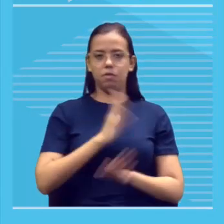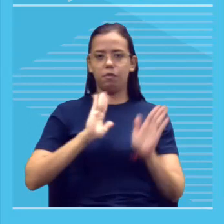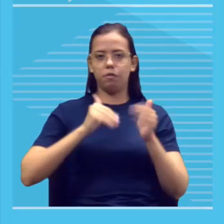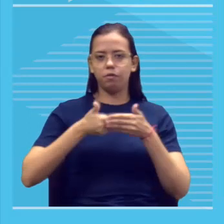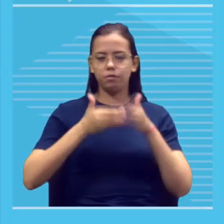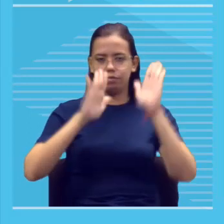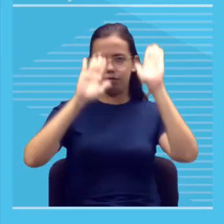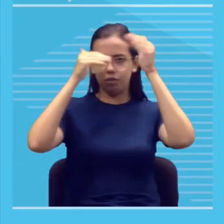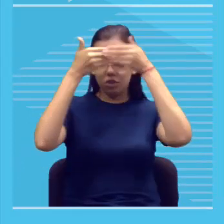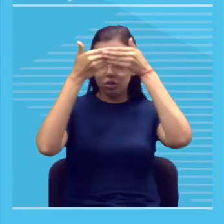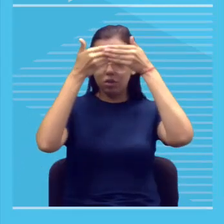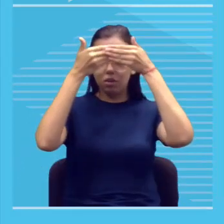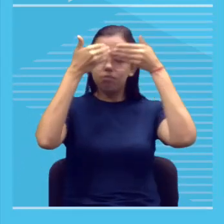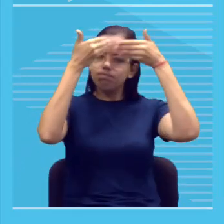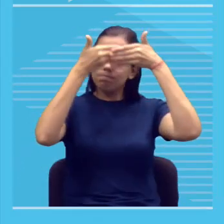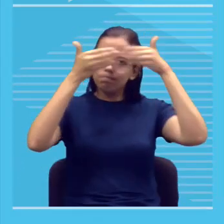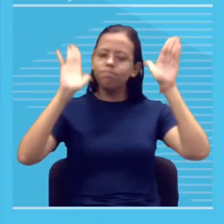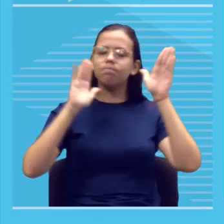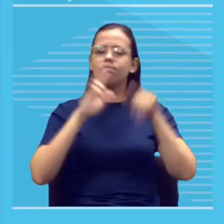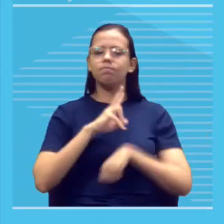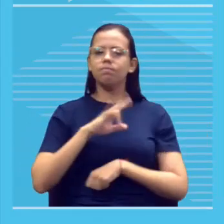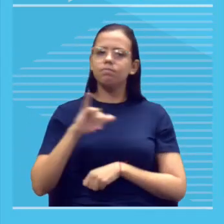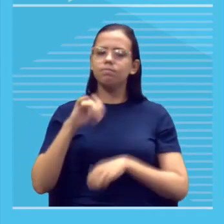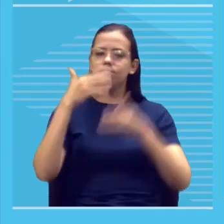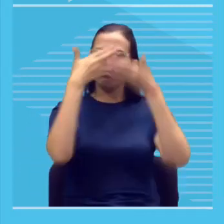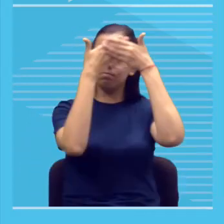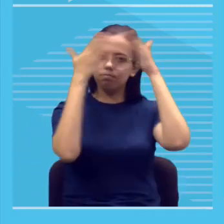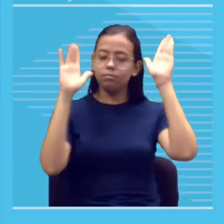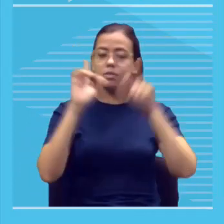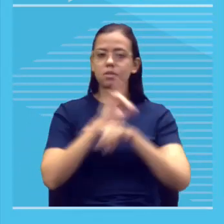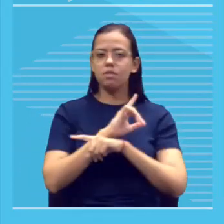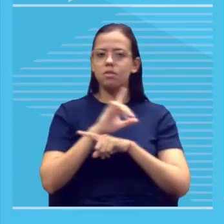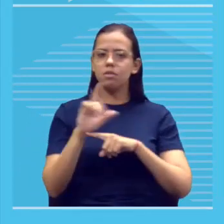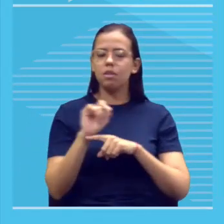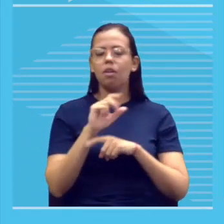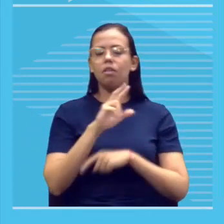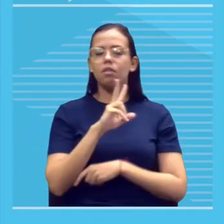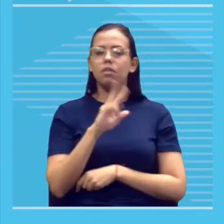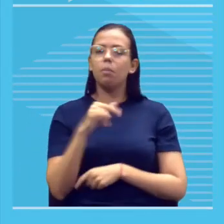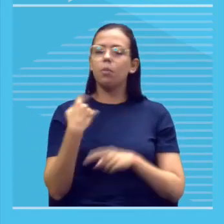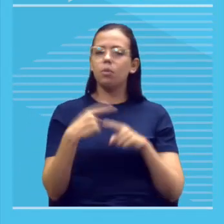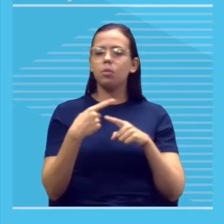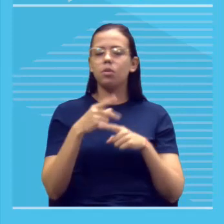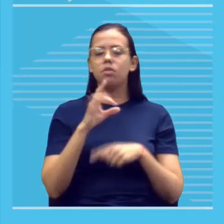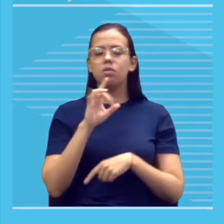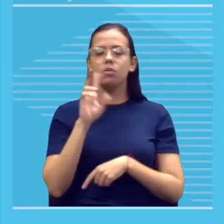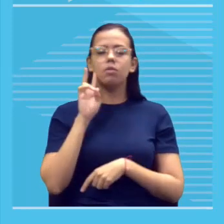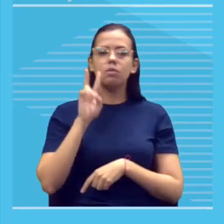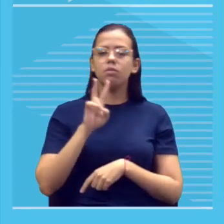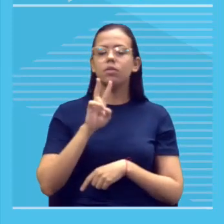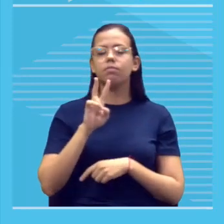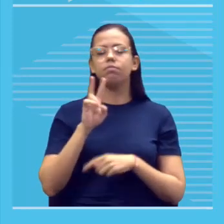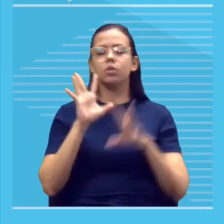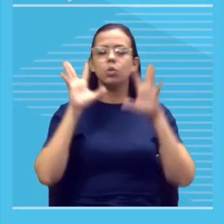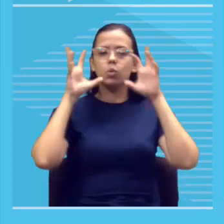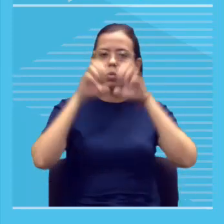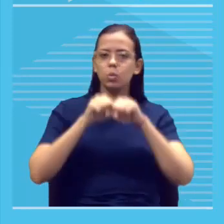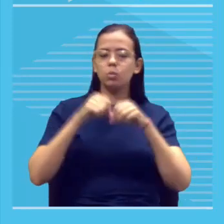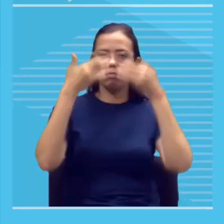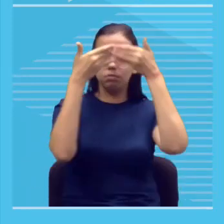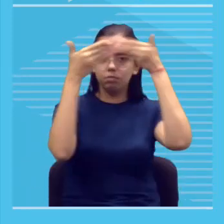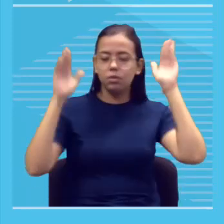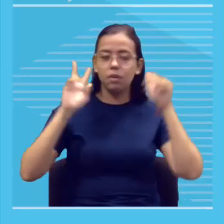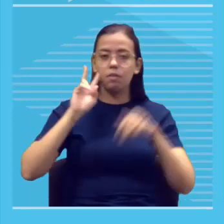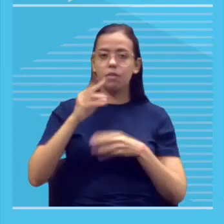sai da bolha Sai da caverna você só está vendo sombras Sai da caverna e vê o mundo como